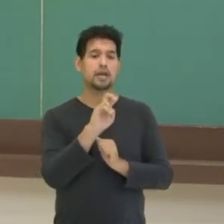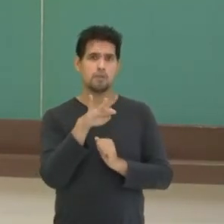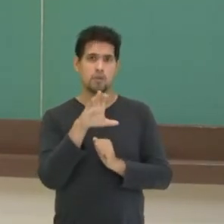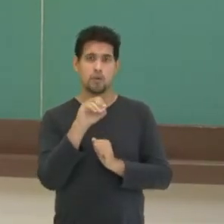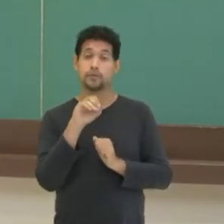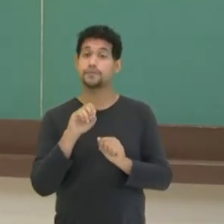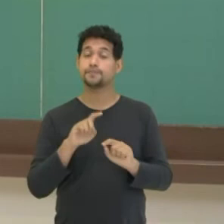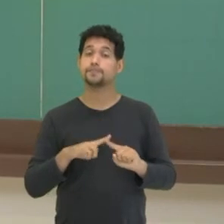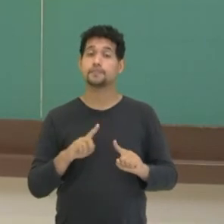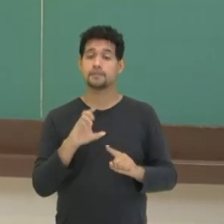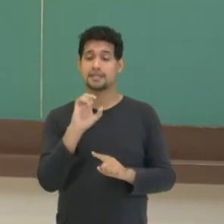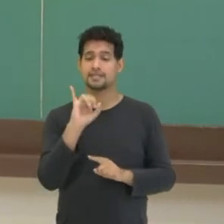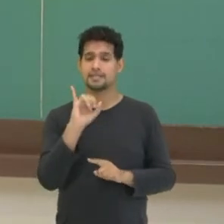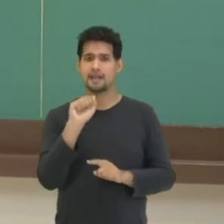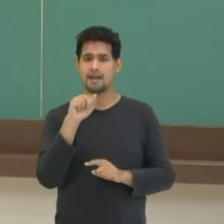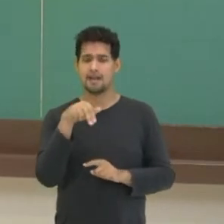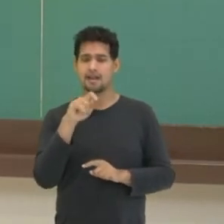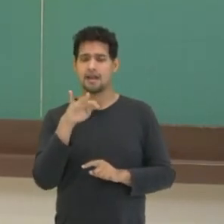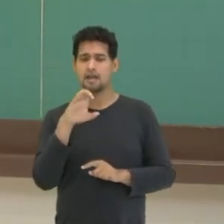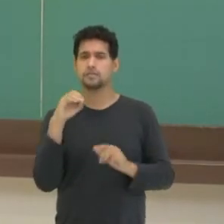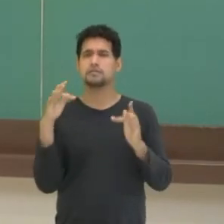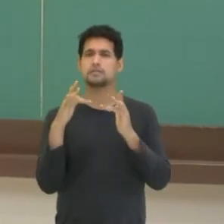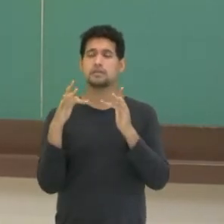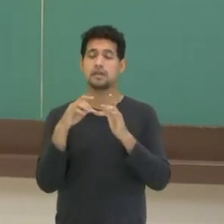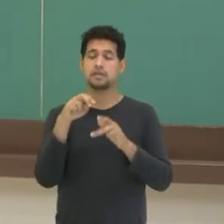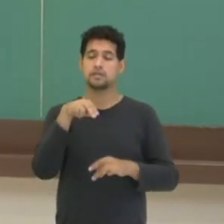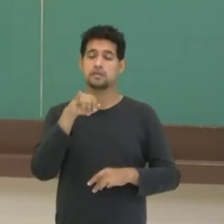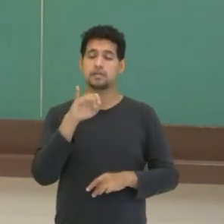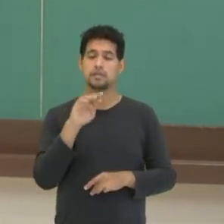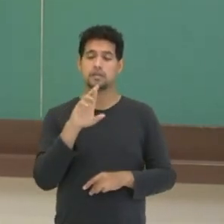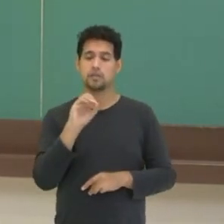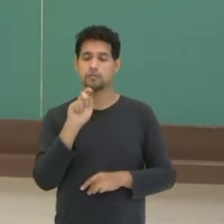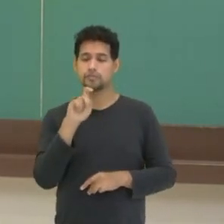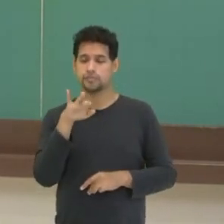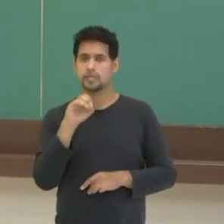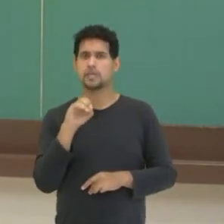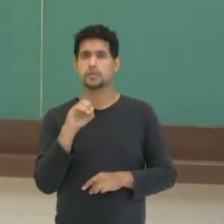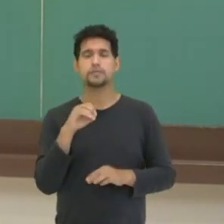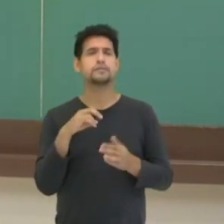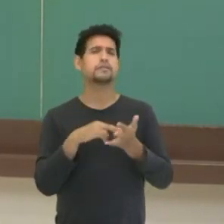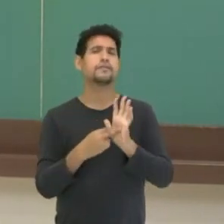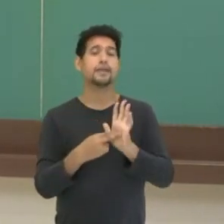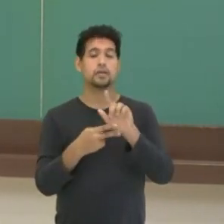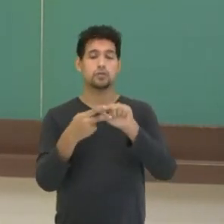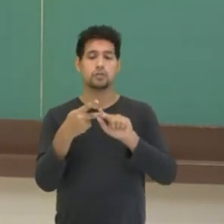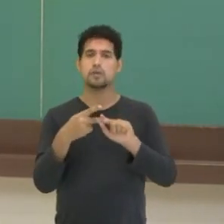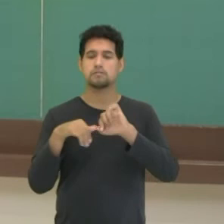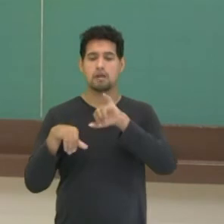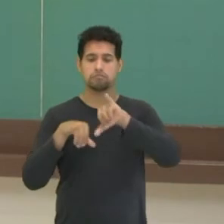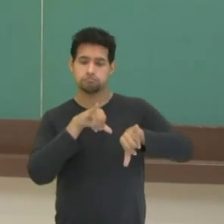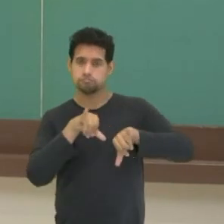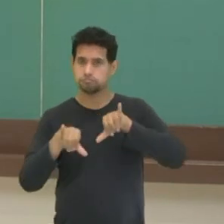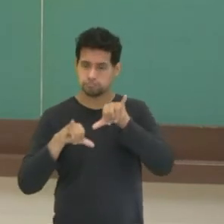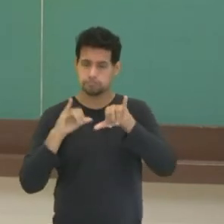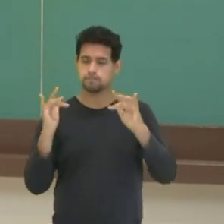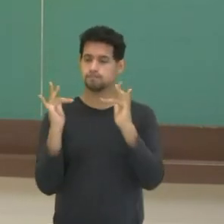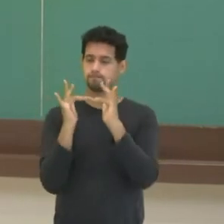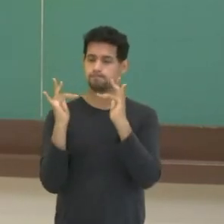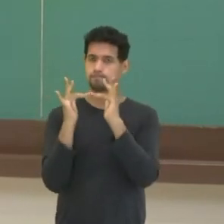e no cianato está ligado no nitrogênio. Ou seja, duas substâncias químicas com os